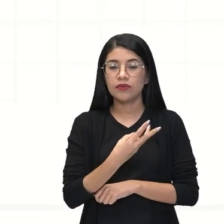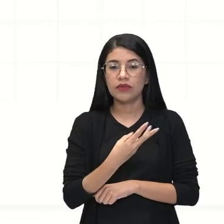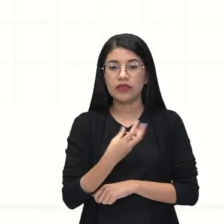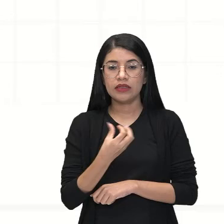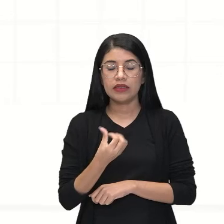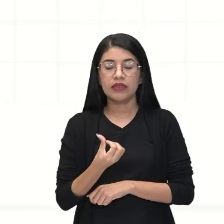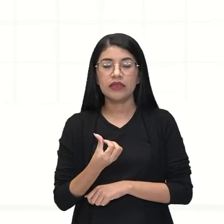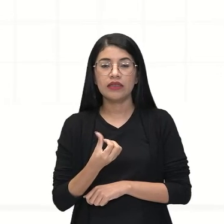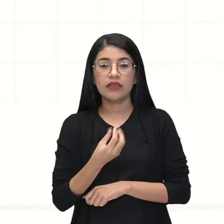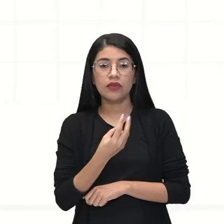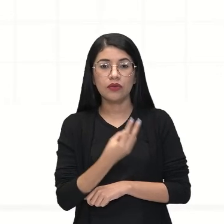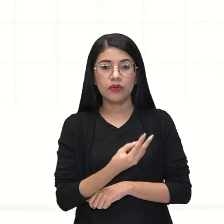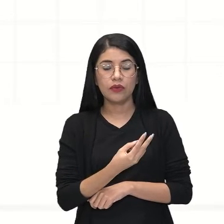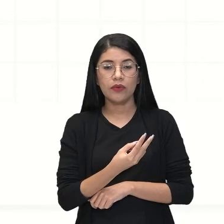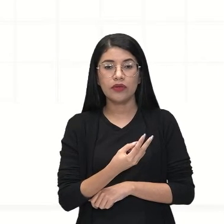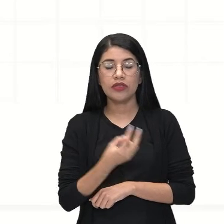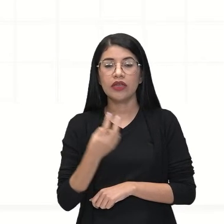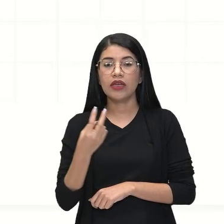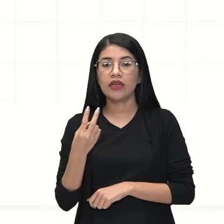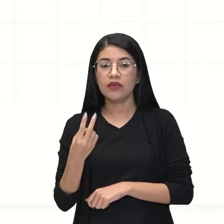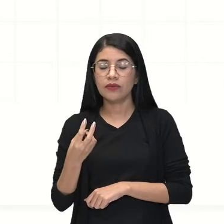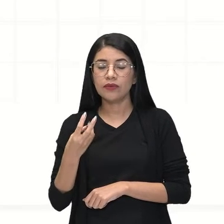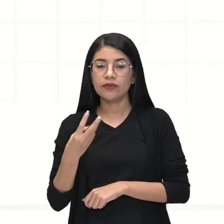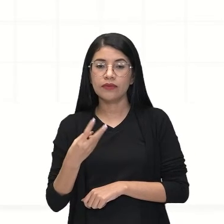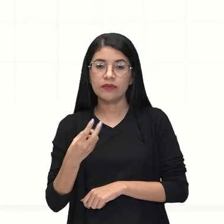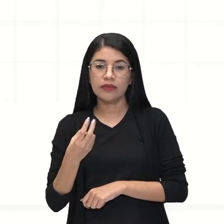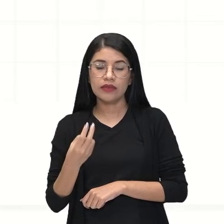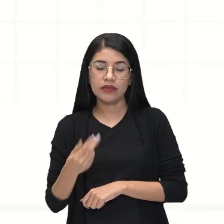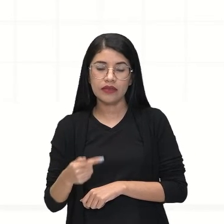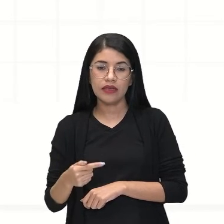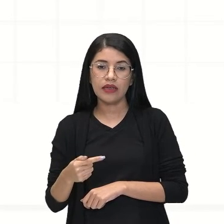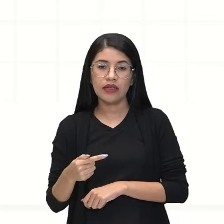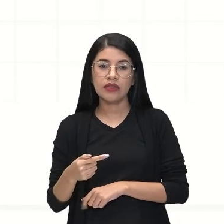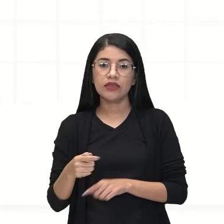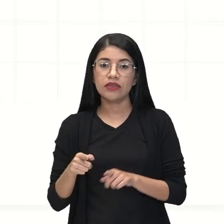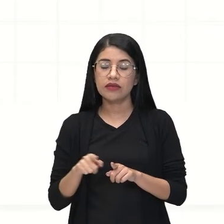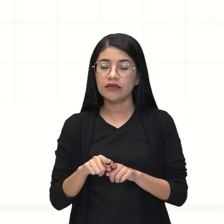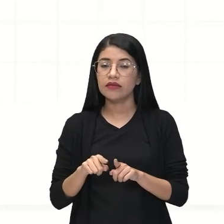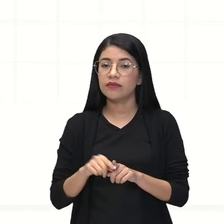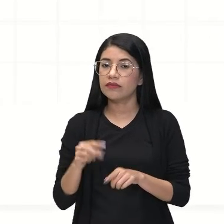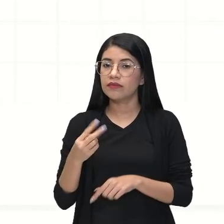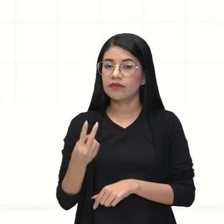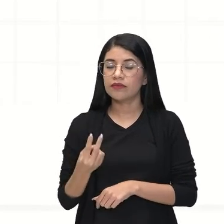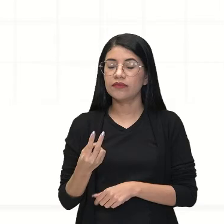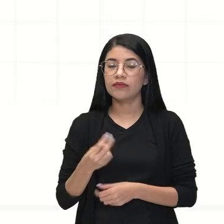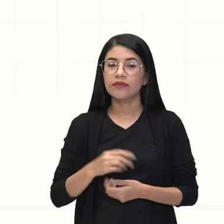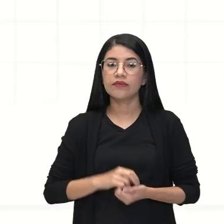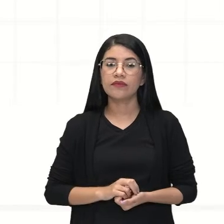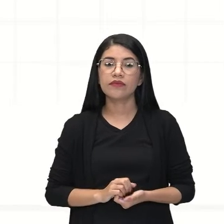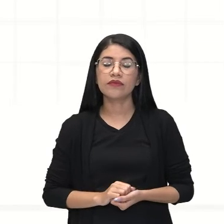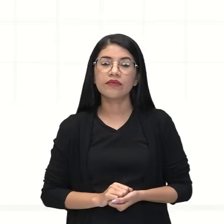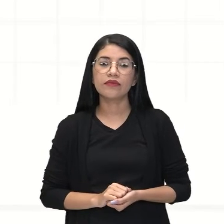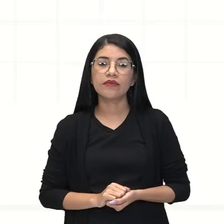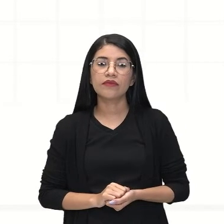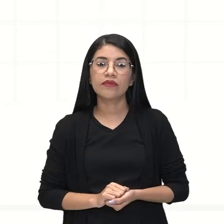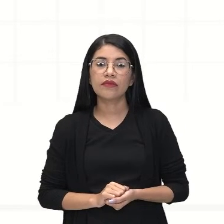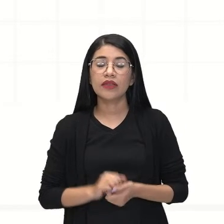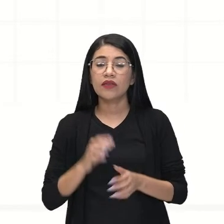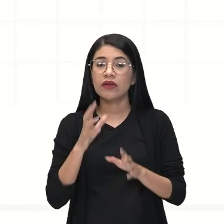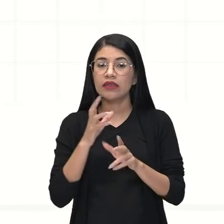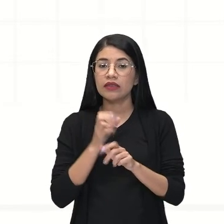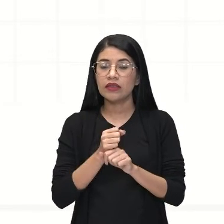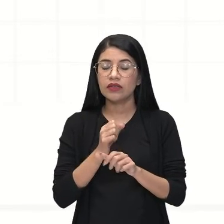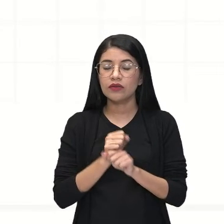vai ser 2 e a posição 237 também vai ser 2. Então, a mediana vai ser a soma